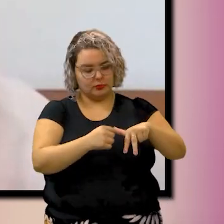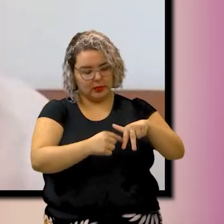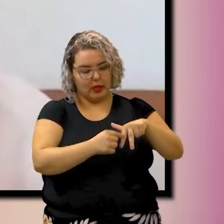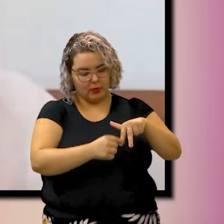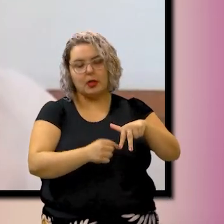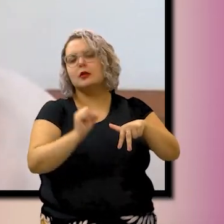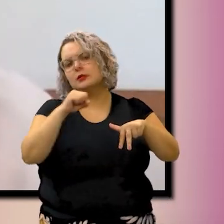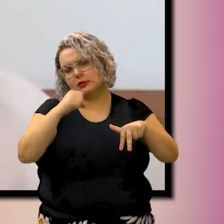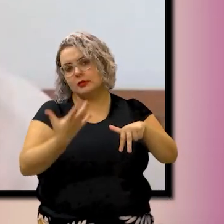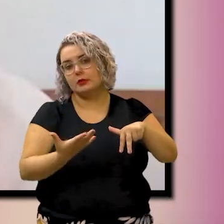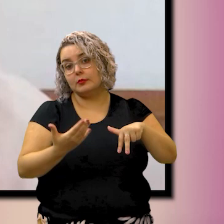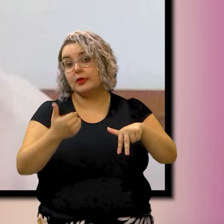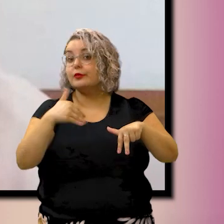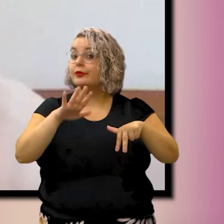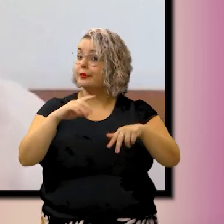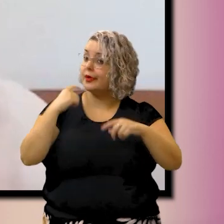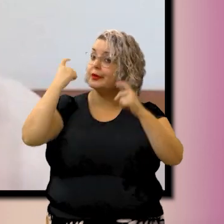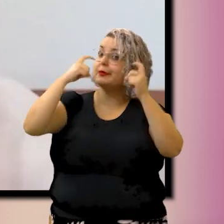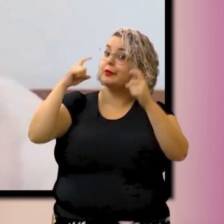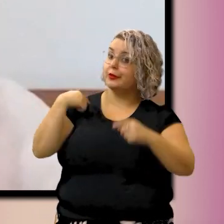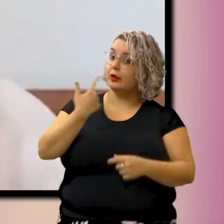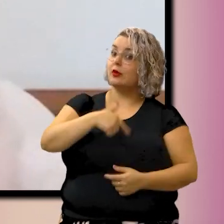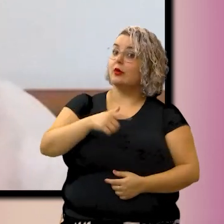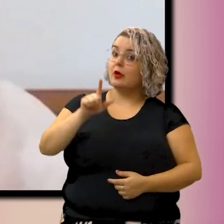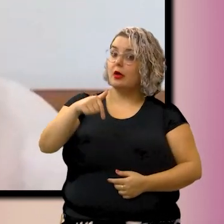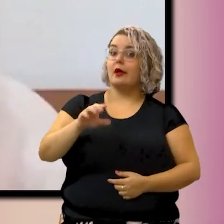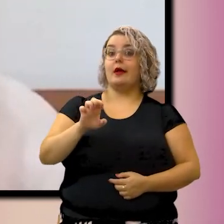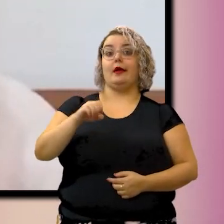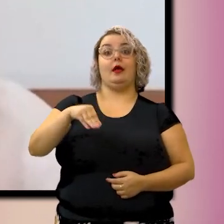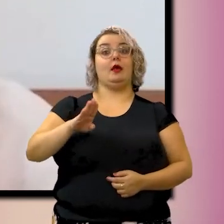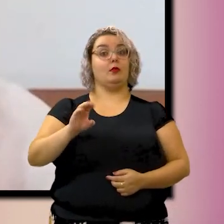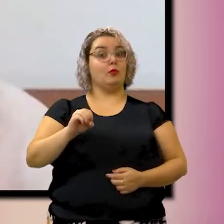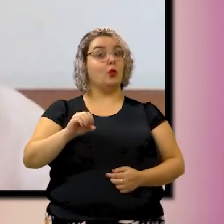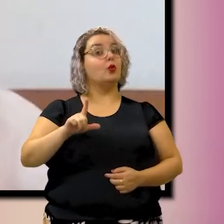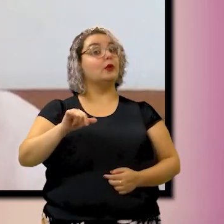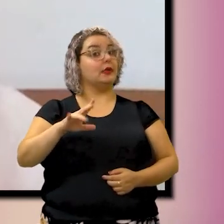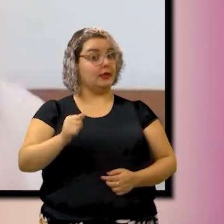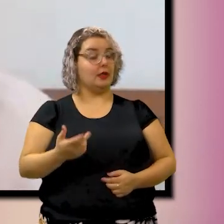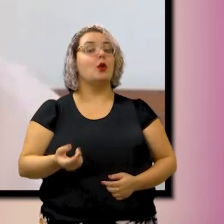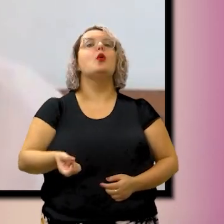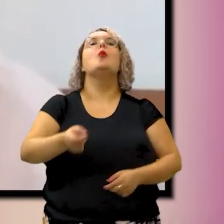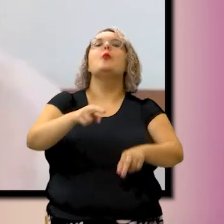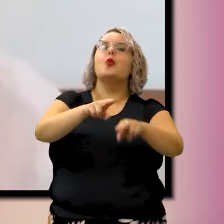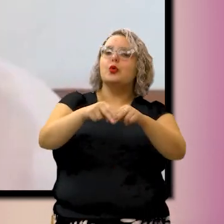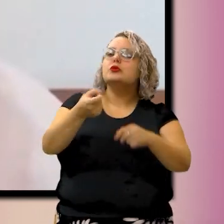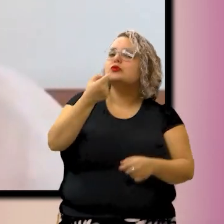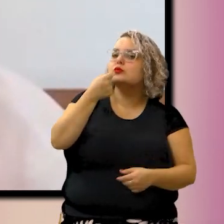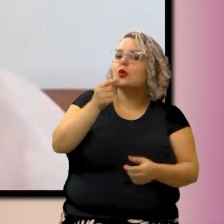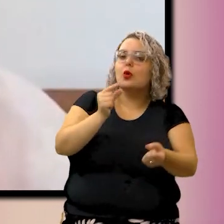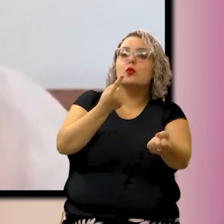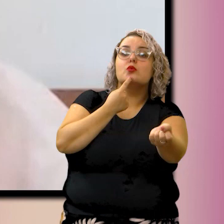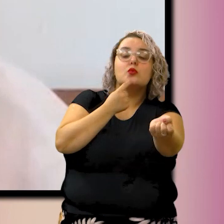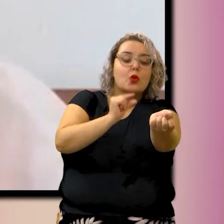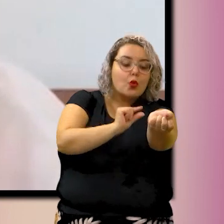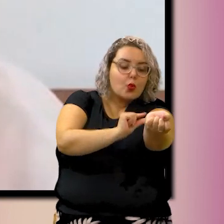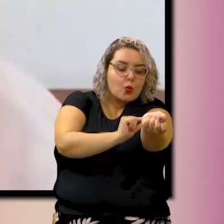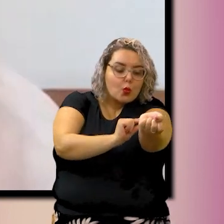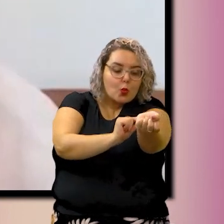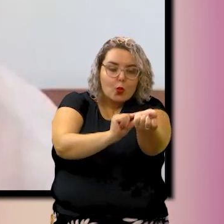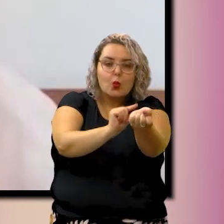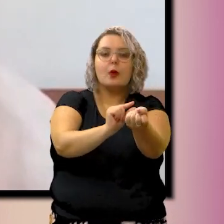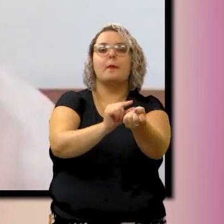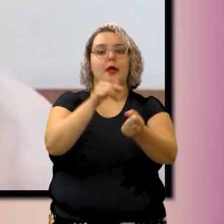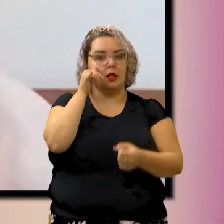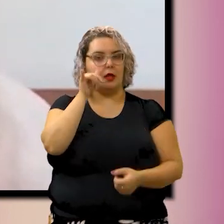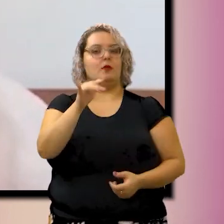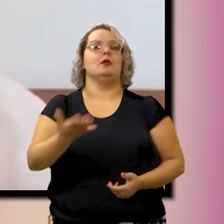dá na perna, com certeza, mas o que mais preocupa a gente é a embolia pulmonar. Por isso que a gente dá o anticoagulante, para evitar, para